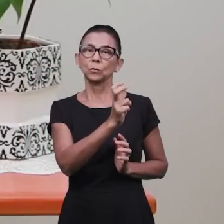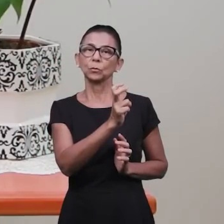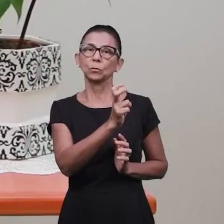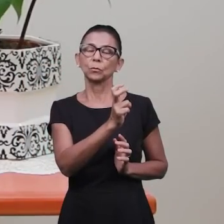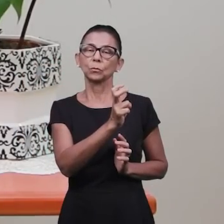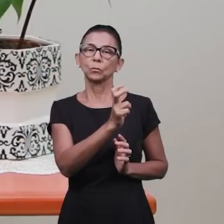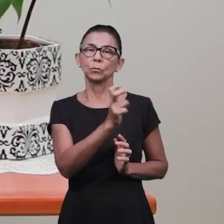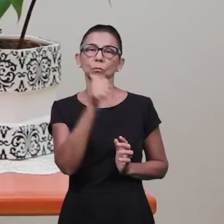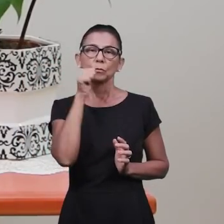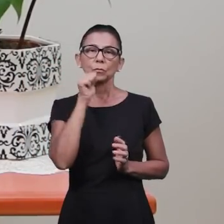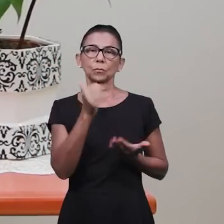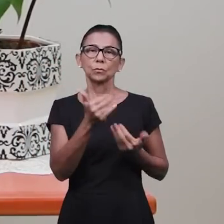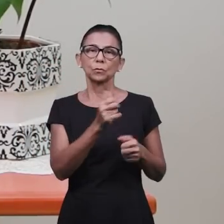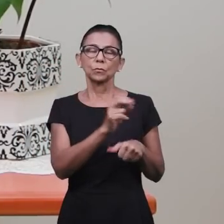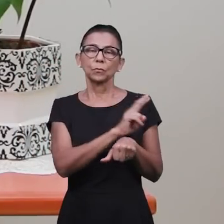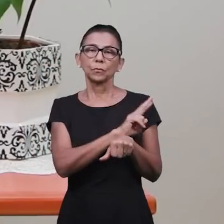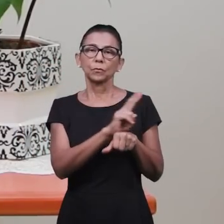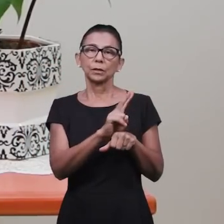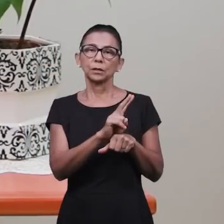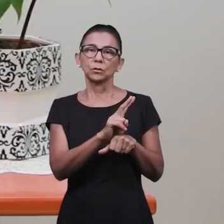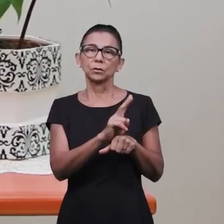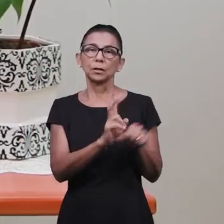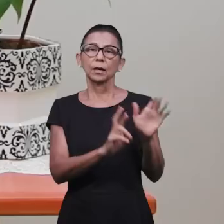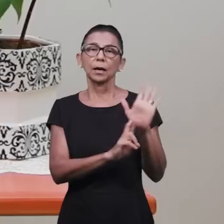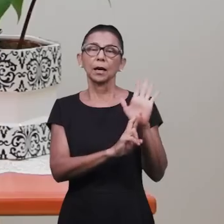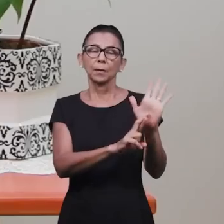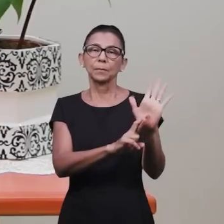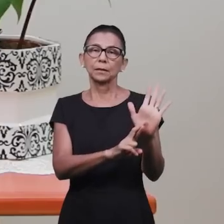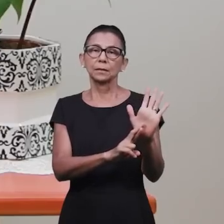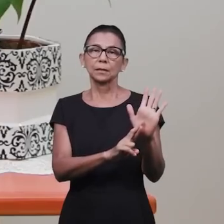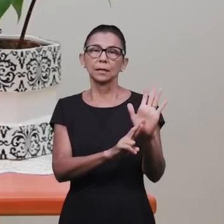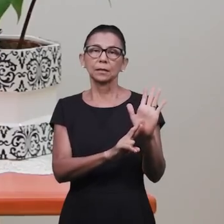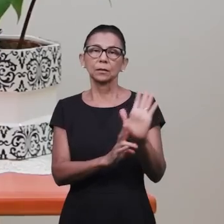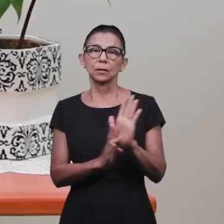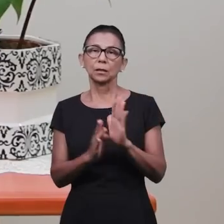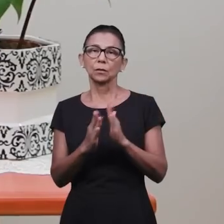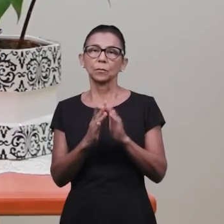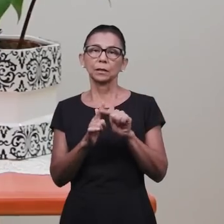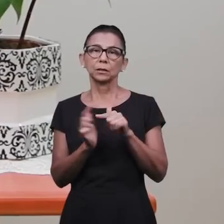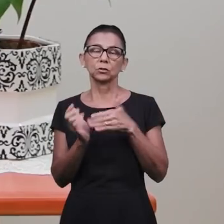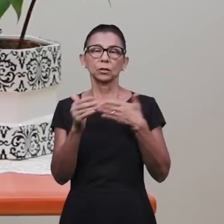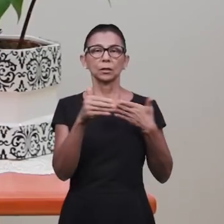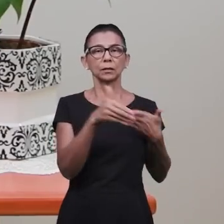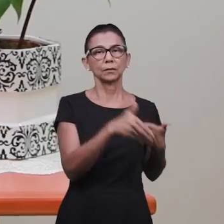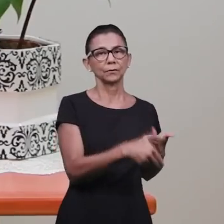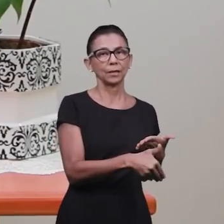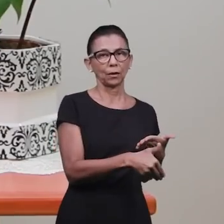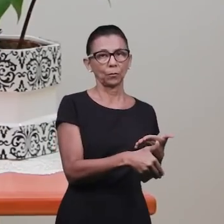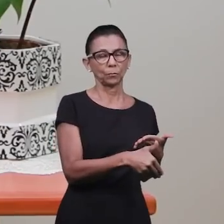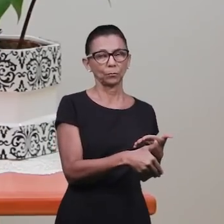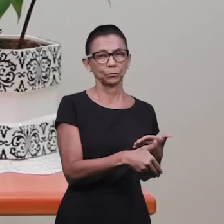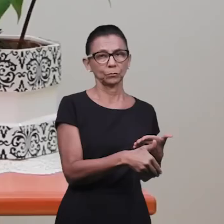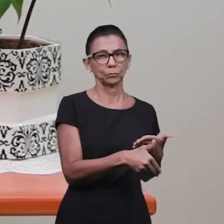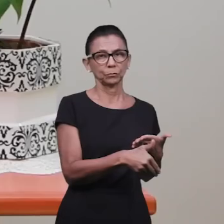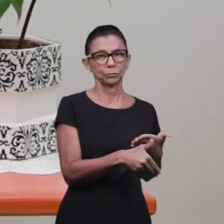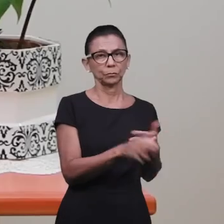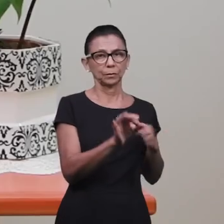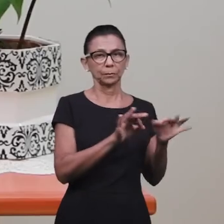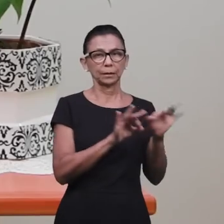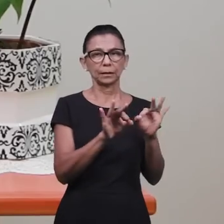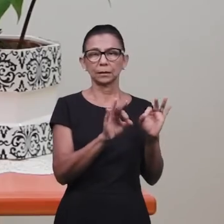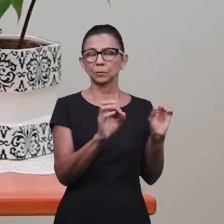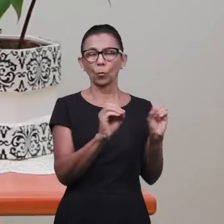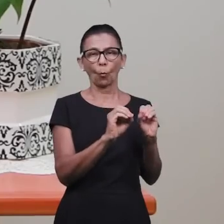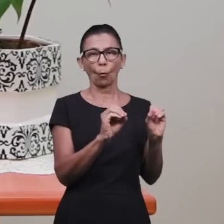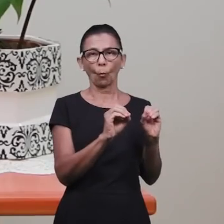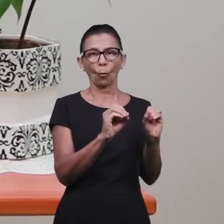apontam para a igreja infiel que não está preparada para este momento. É